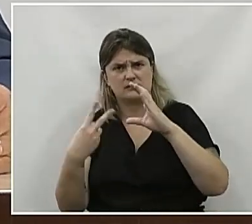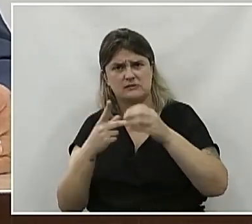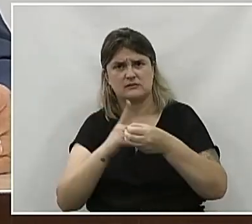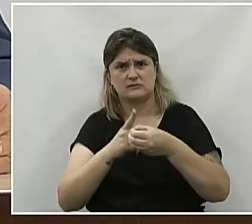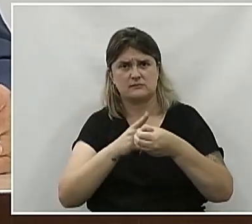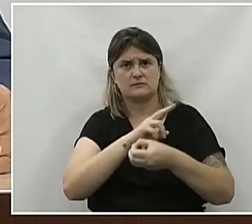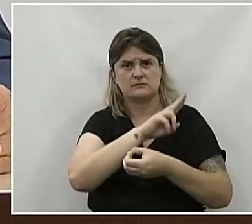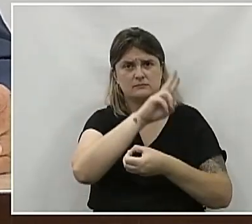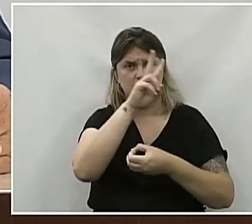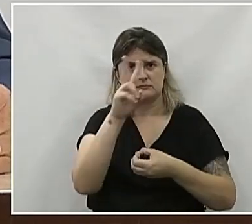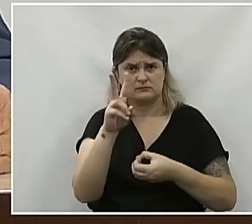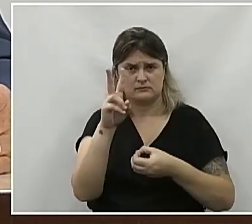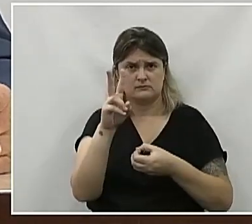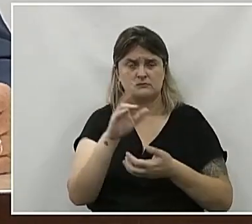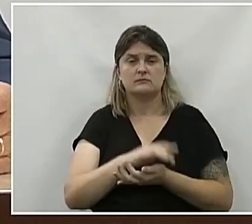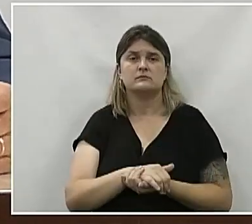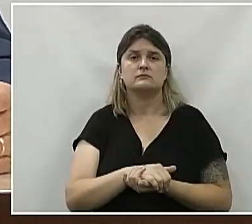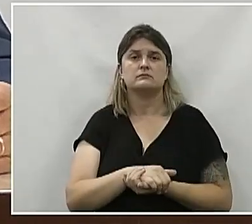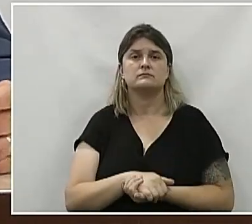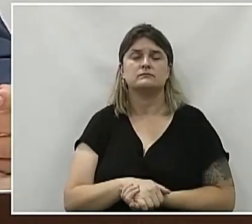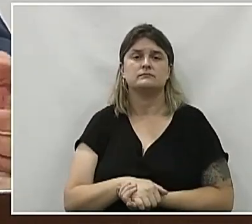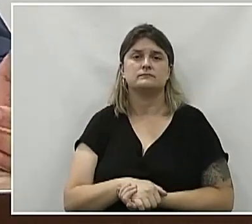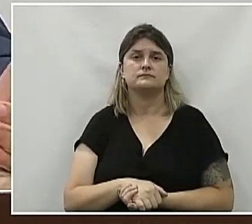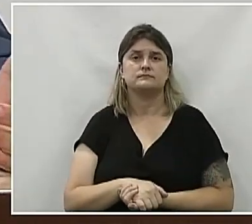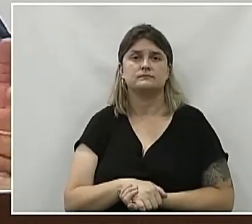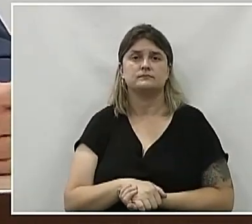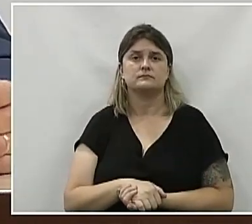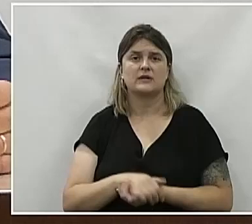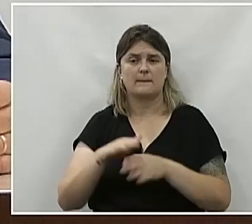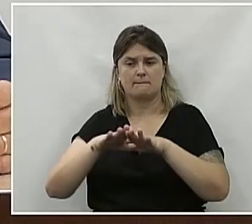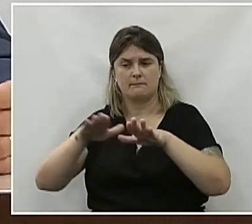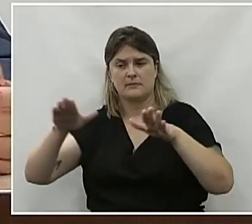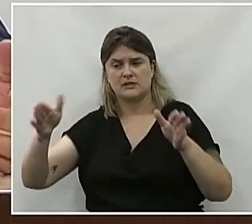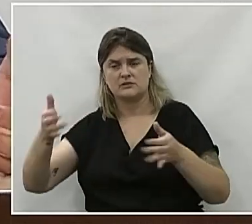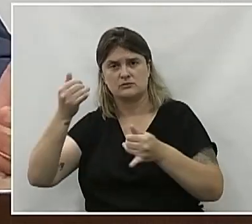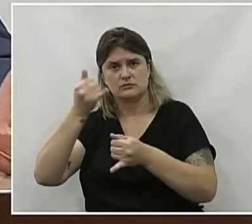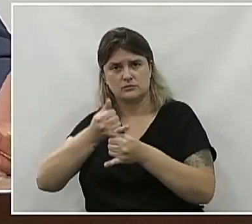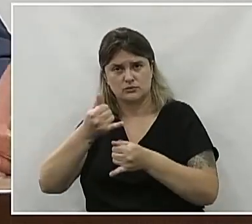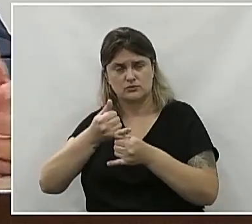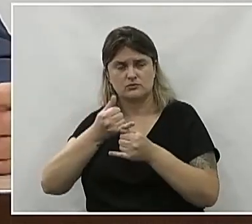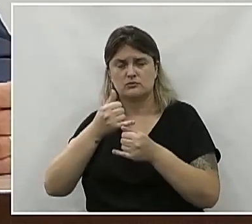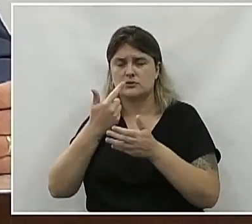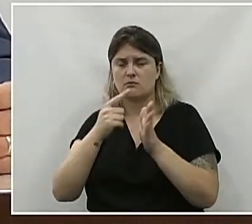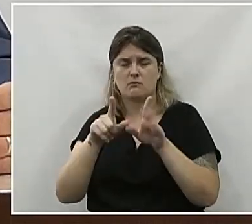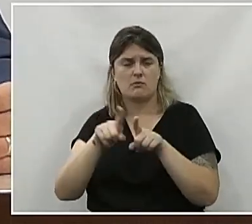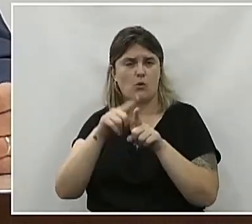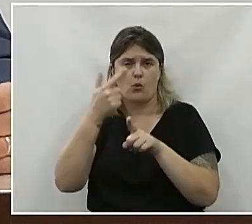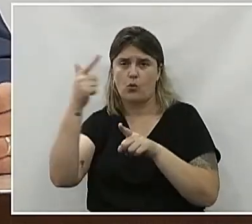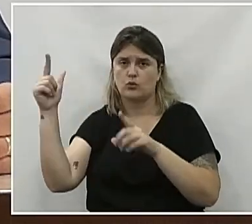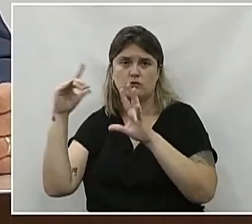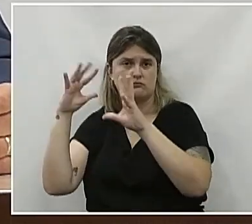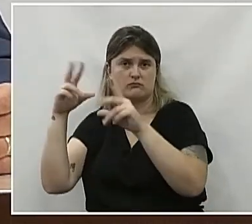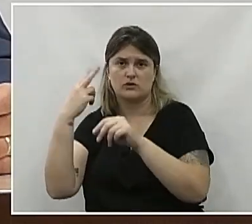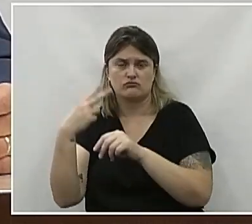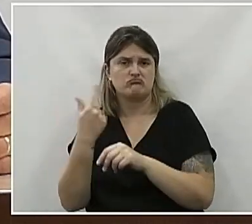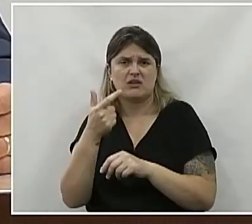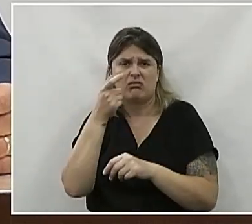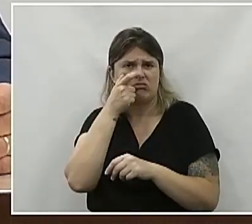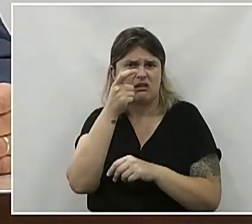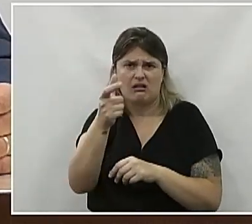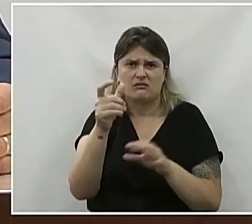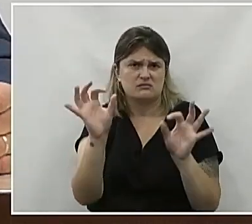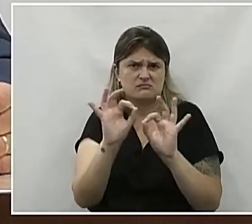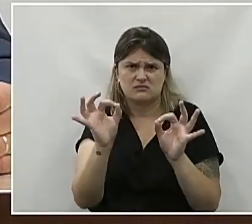Vitória da parte de dos de da mesa diretora e de de todos os vereadores não tem interesse nenhum